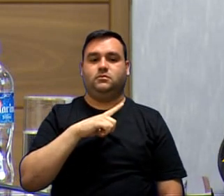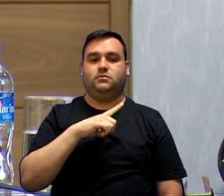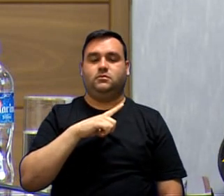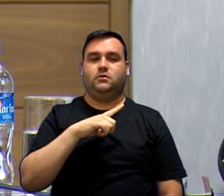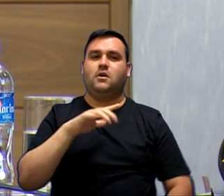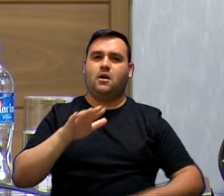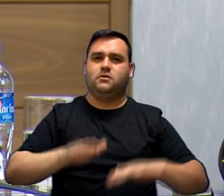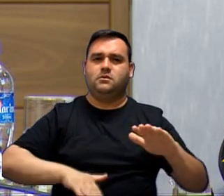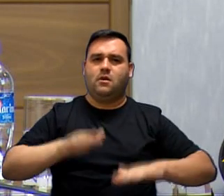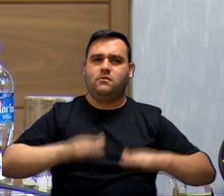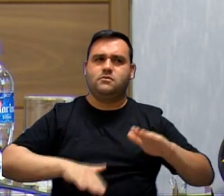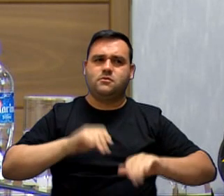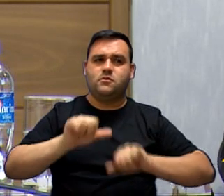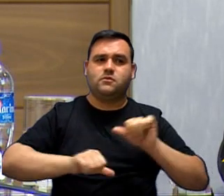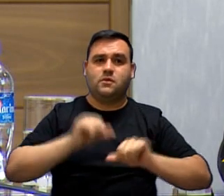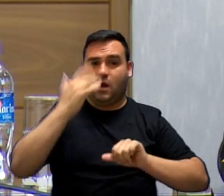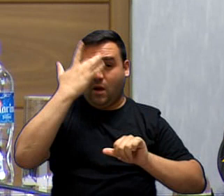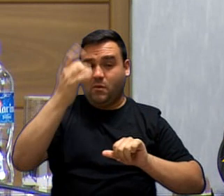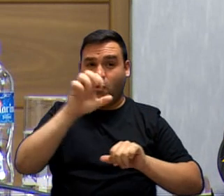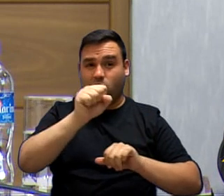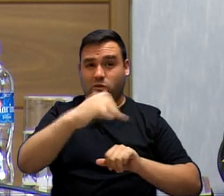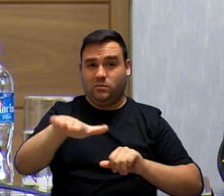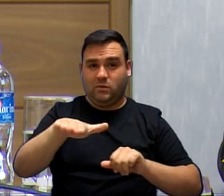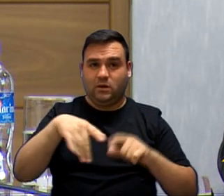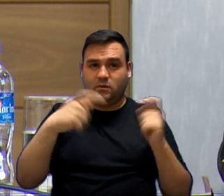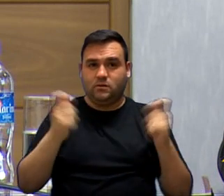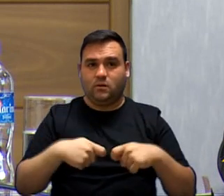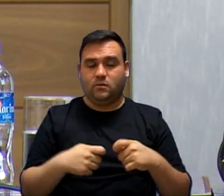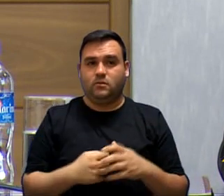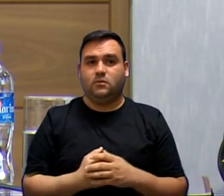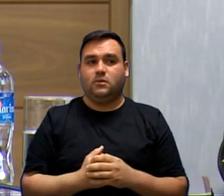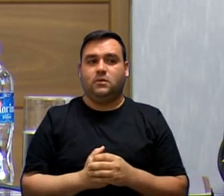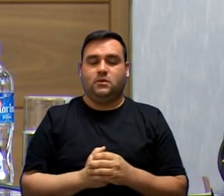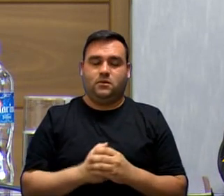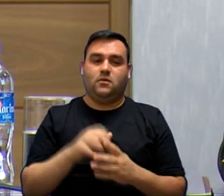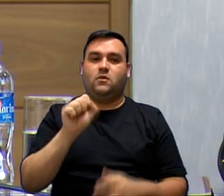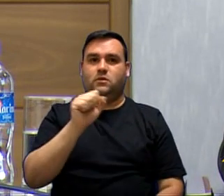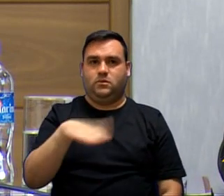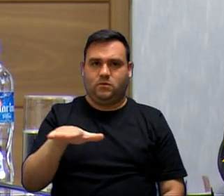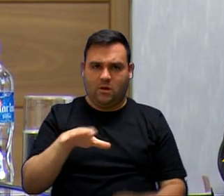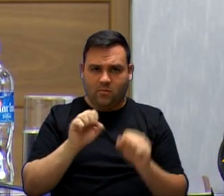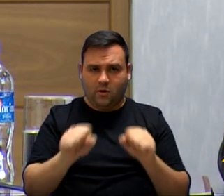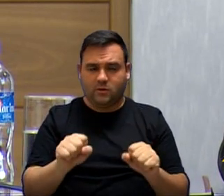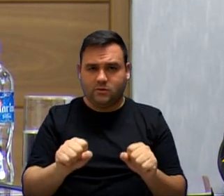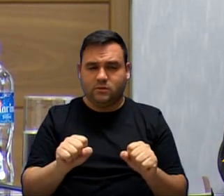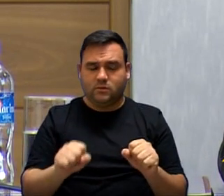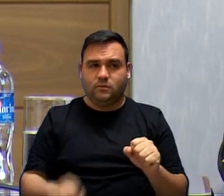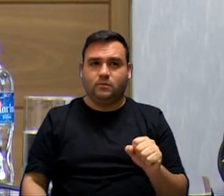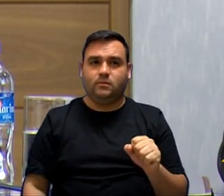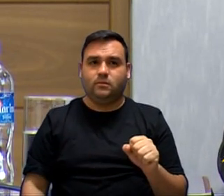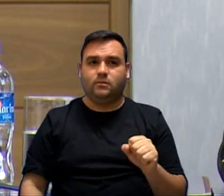talvez a gente possa mudar para amanhã às 8h30, vereadora. Amanhã às 8h30 pode ser?